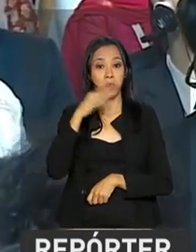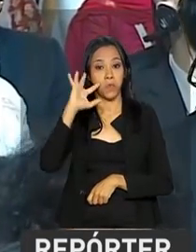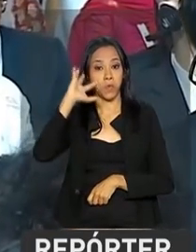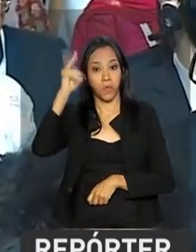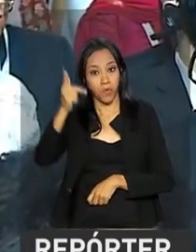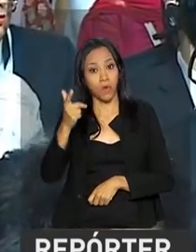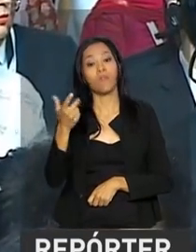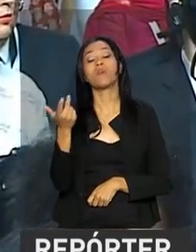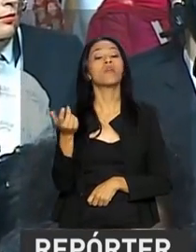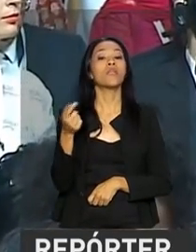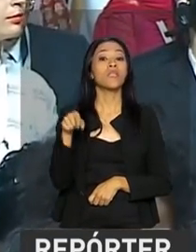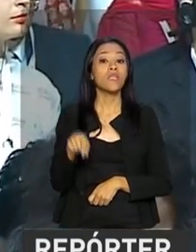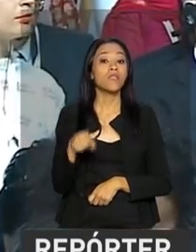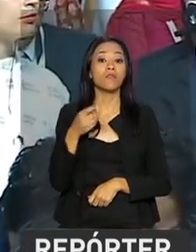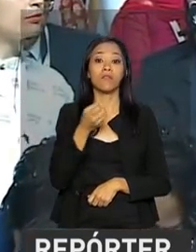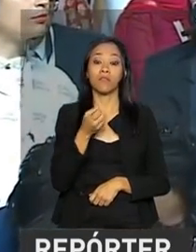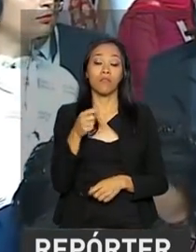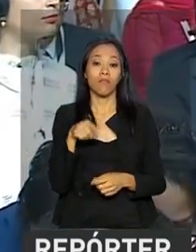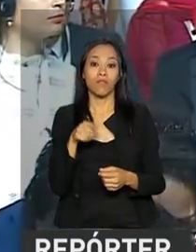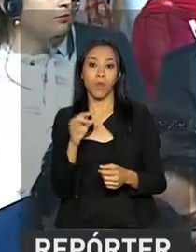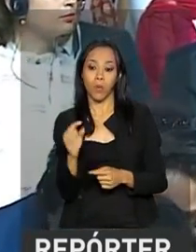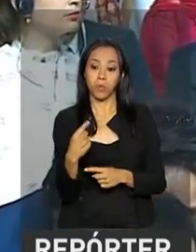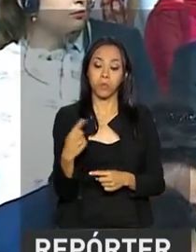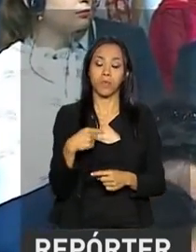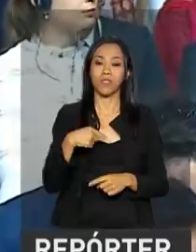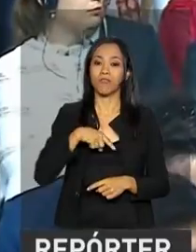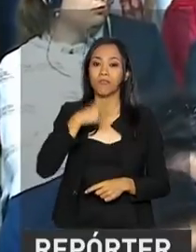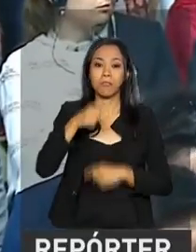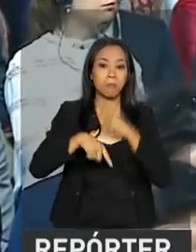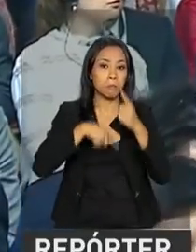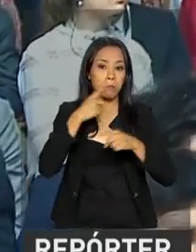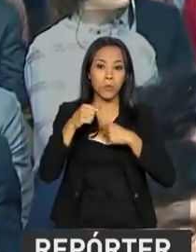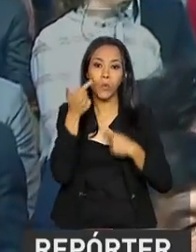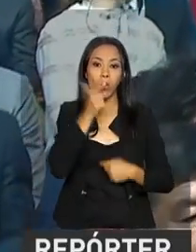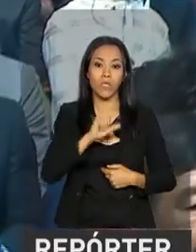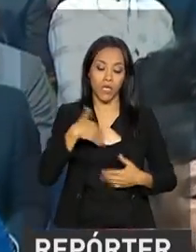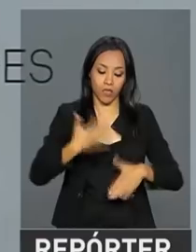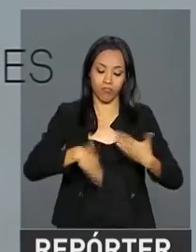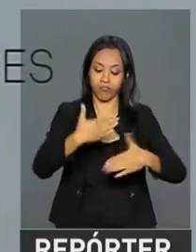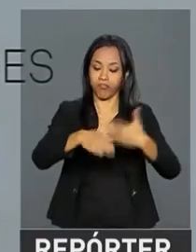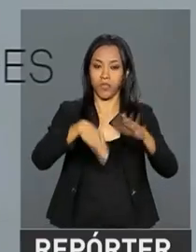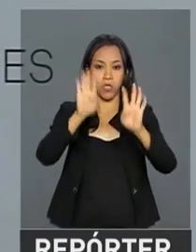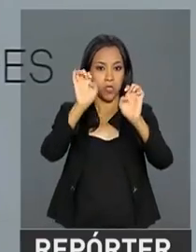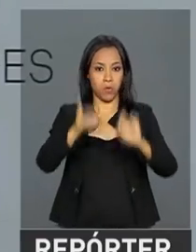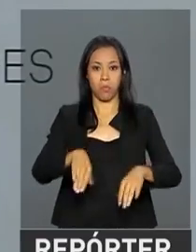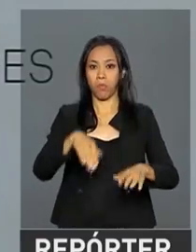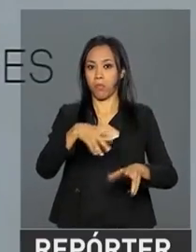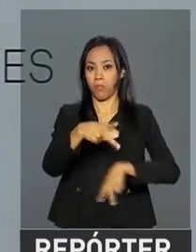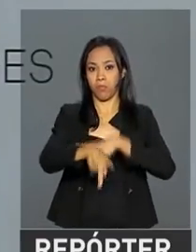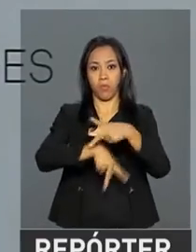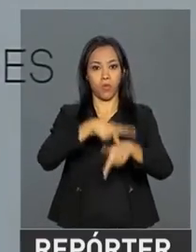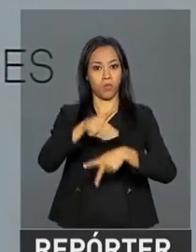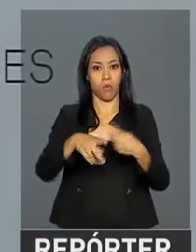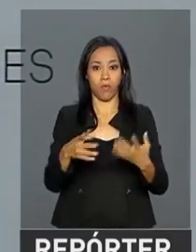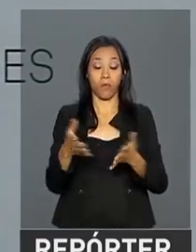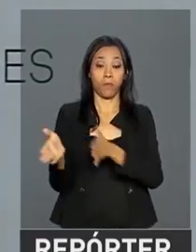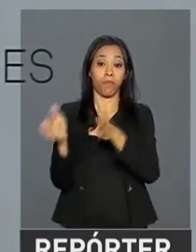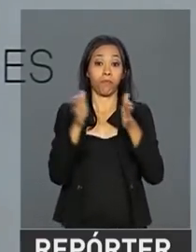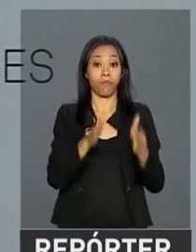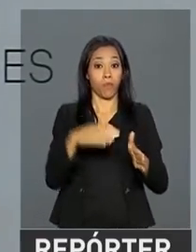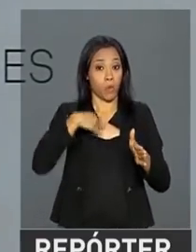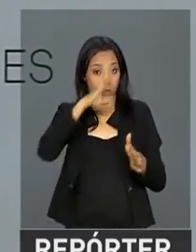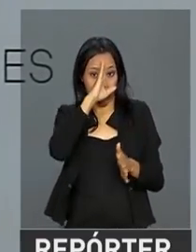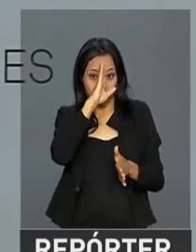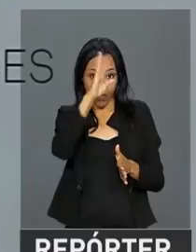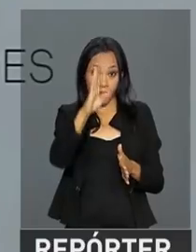seja caminho sustentável para o desenvolvimento ou para o bem estar dos povos a questões centrais para